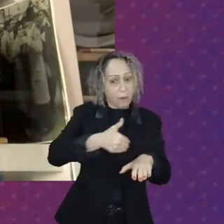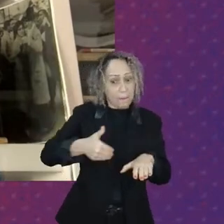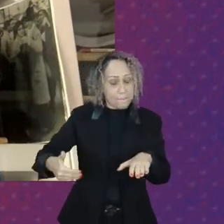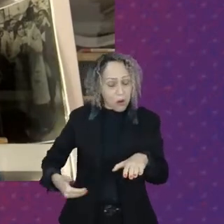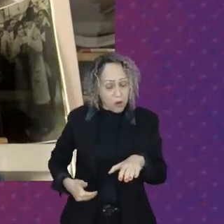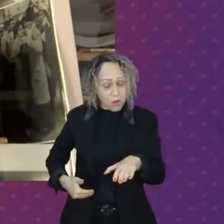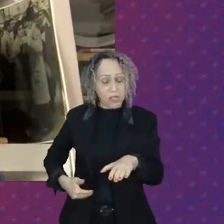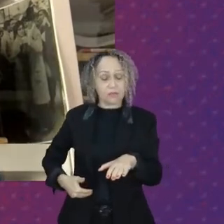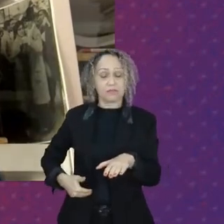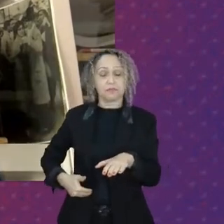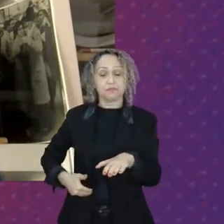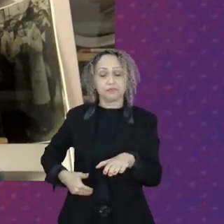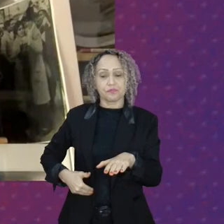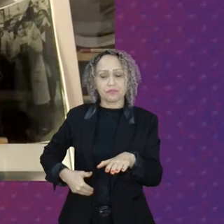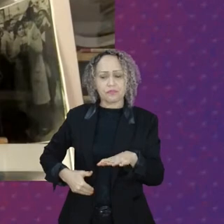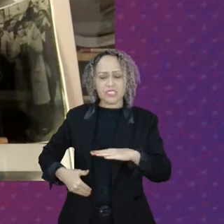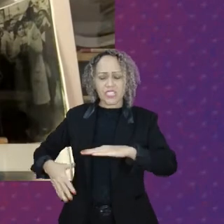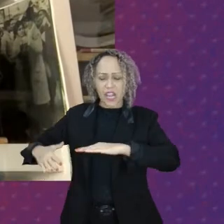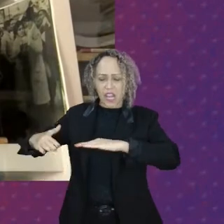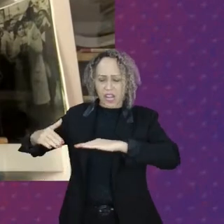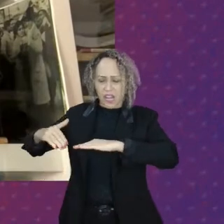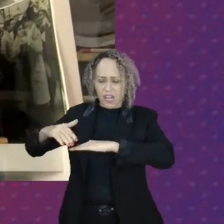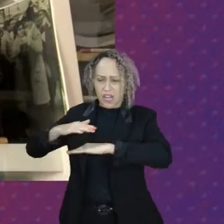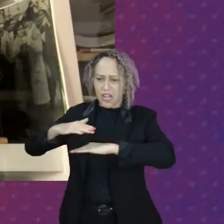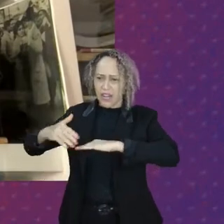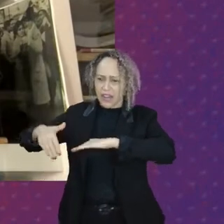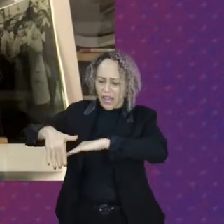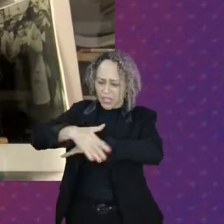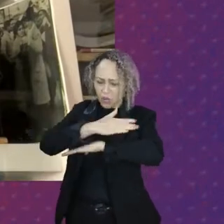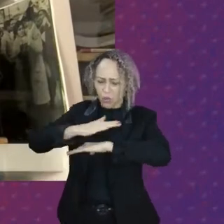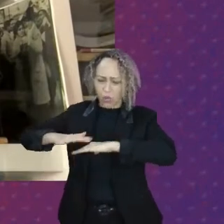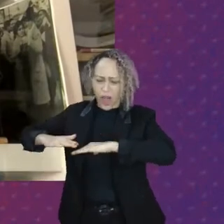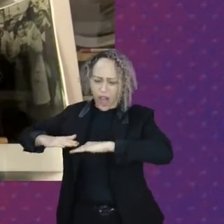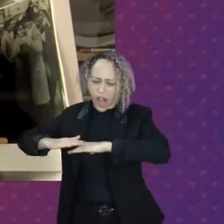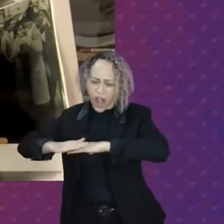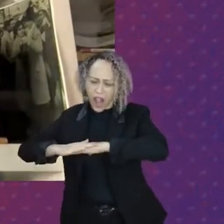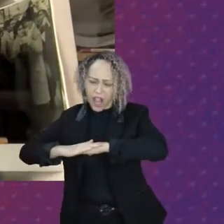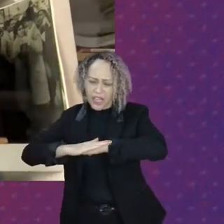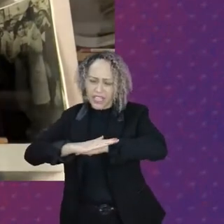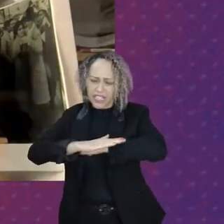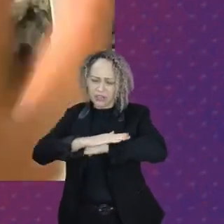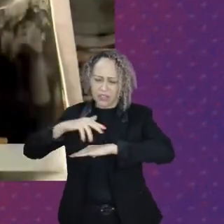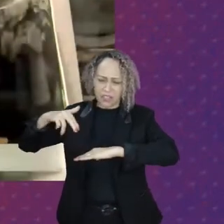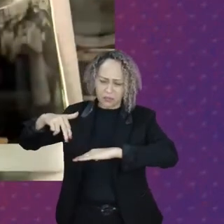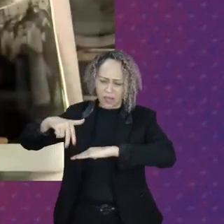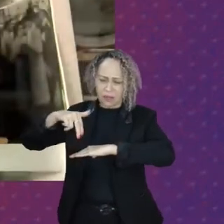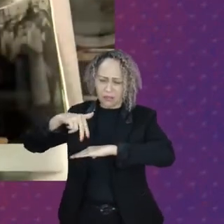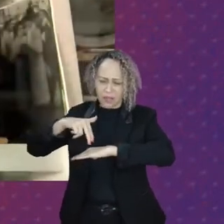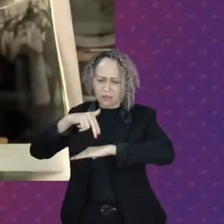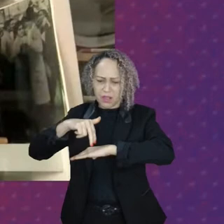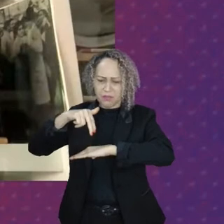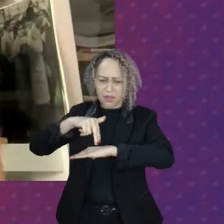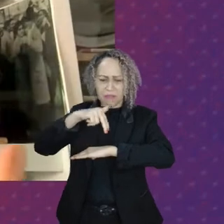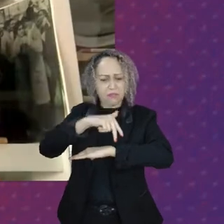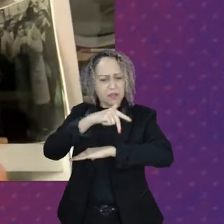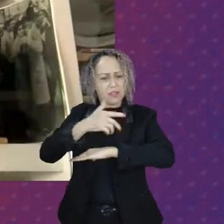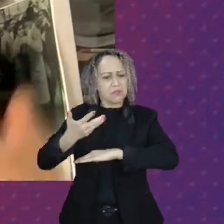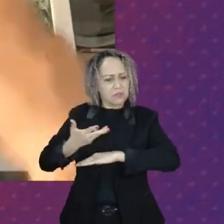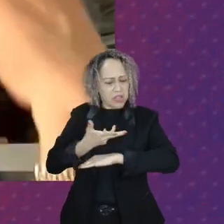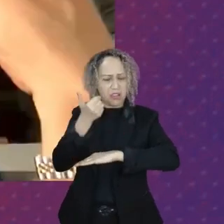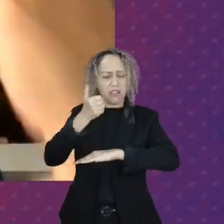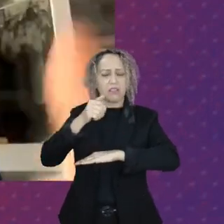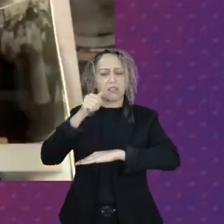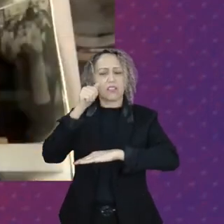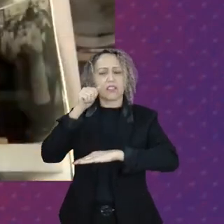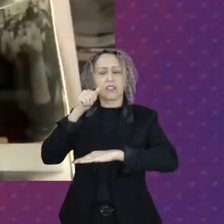fato, tragam de fato condições de que as mulheres, por exemplo, com deficiência, e o conjunto das pessoas com deficiência, possam